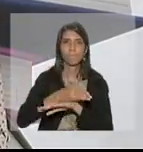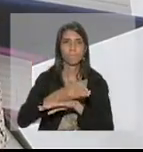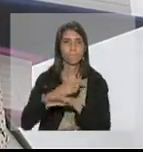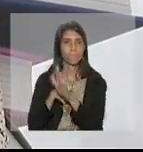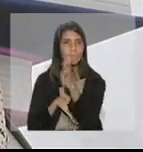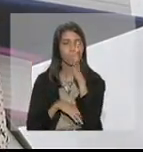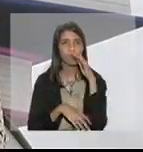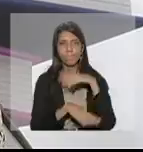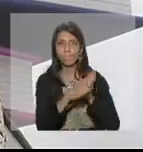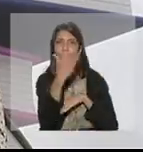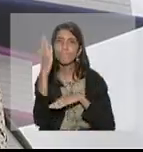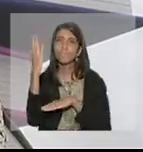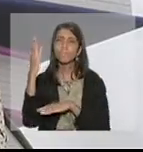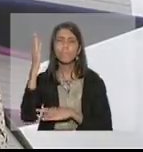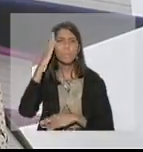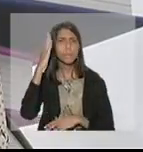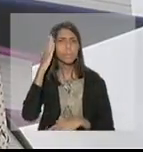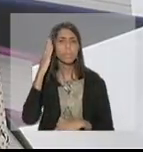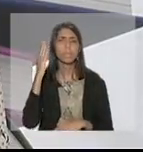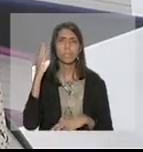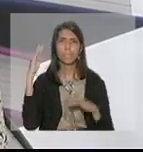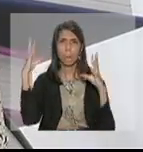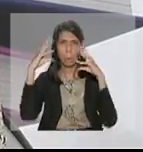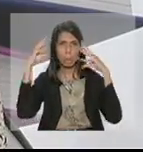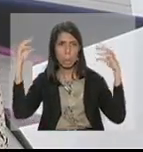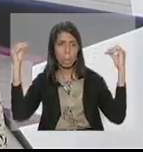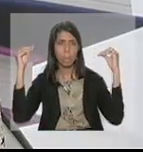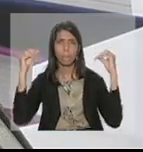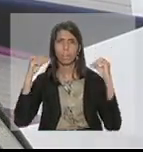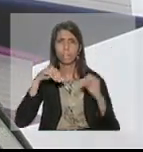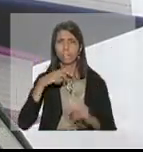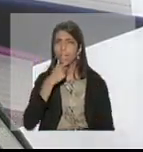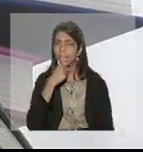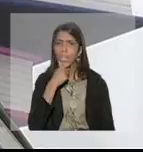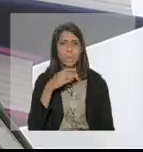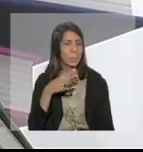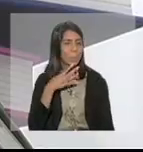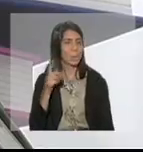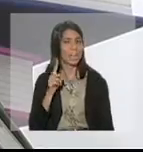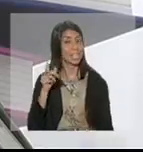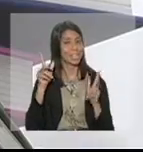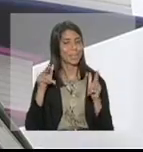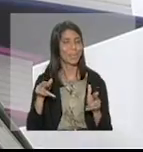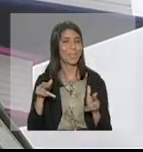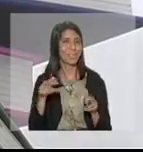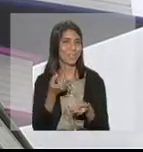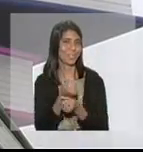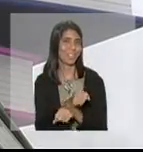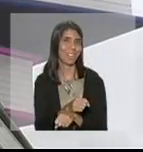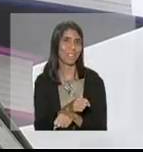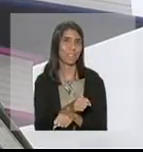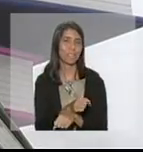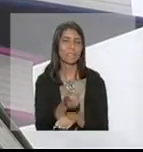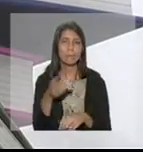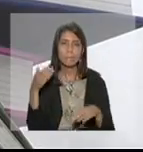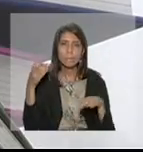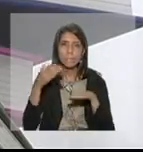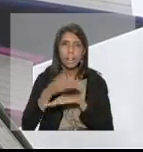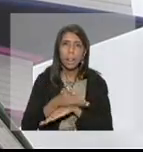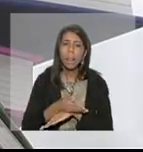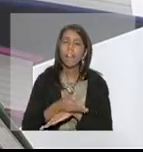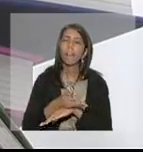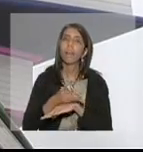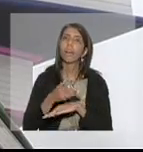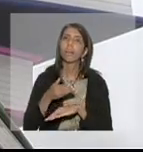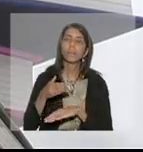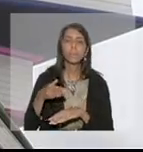selva, eles sabiam que os holandeses e ingleses não conheciam a selva como eles conheciam. Sim. E eles adentraram